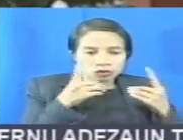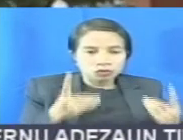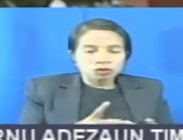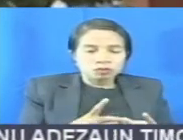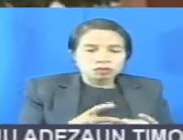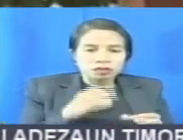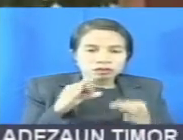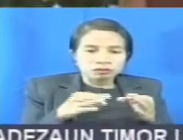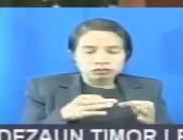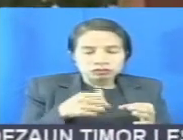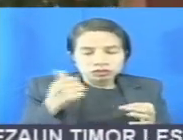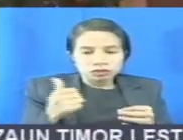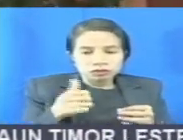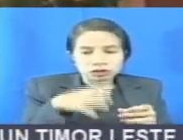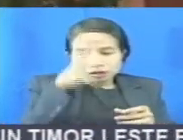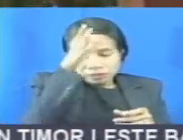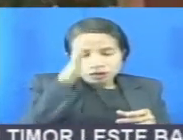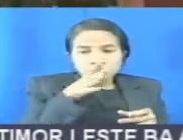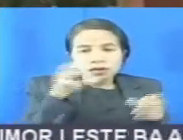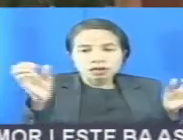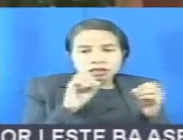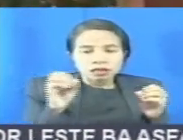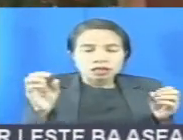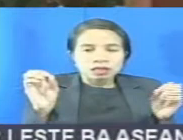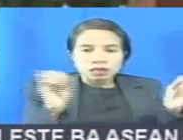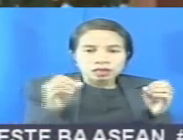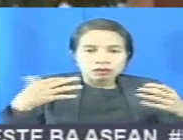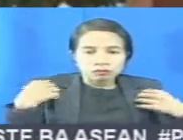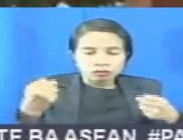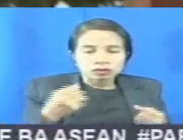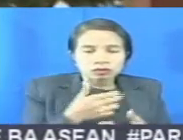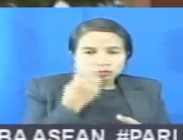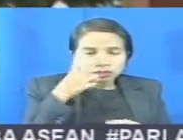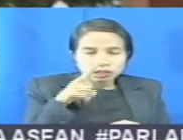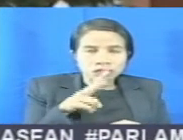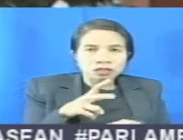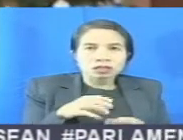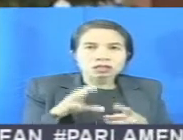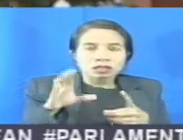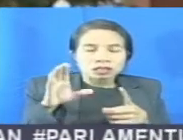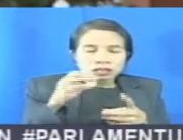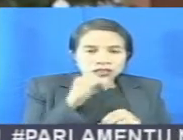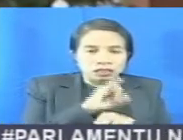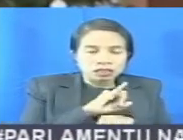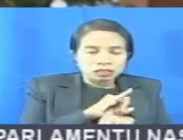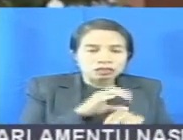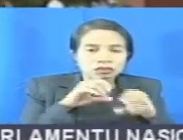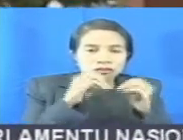ina naman ia, mas laia hakbit ato haresira tamba nema igreja ka ho organizasyon nebe halibur